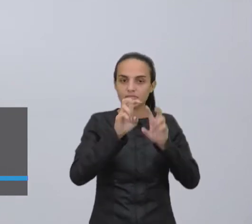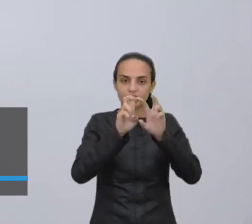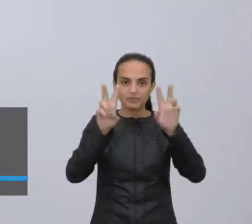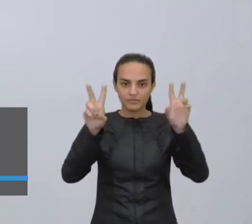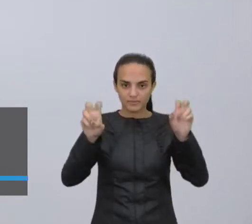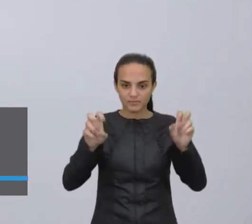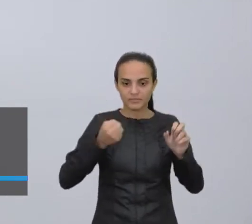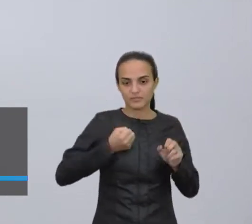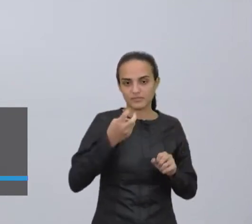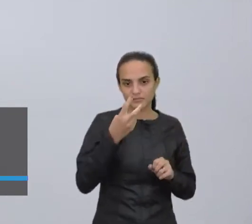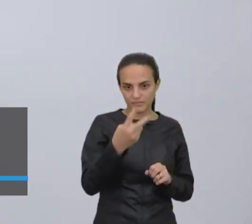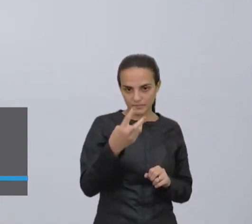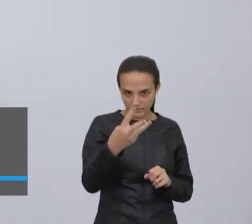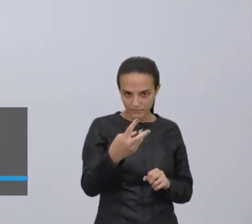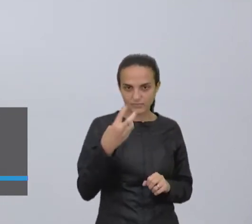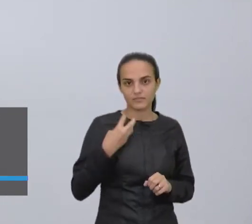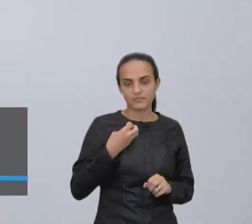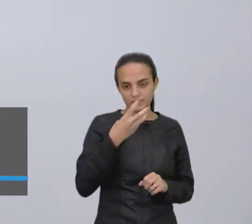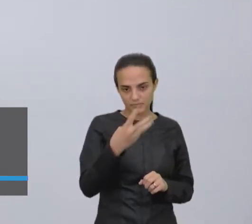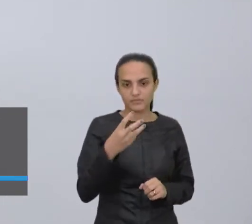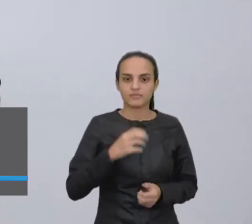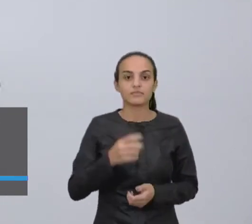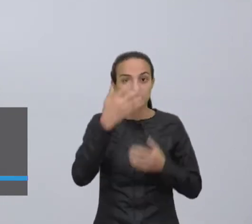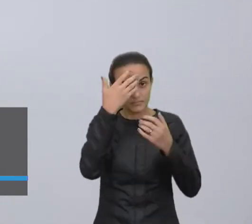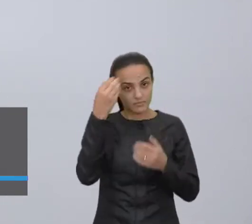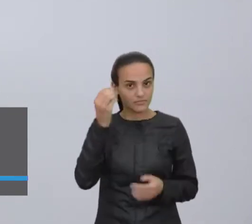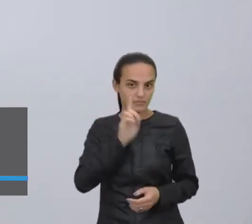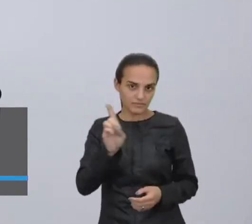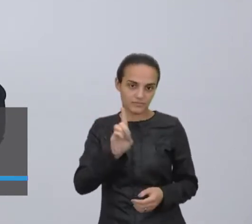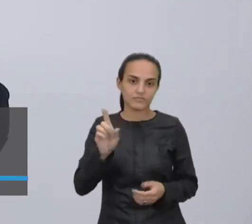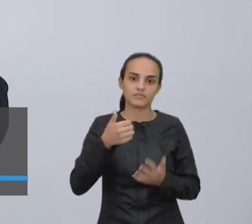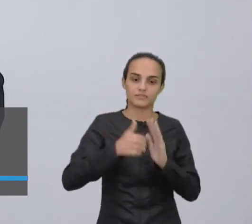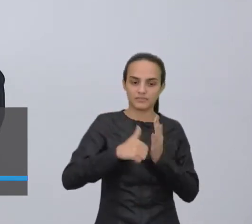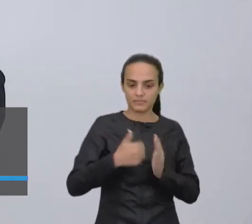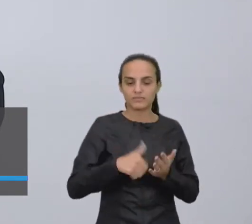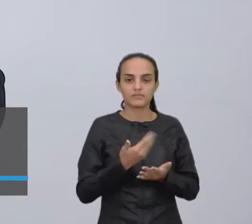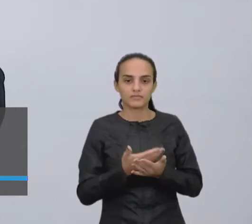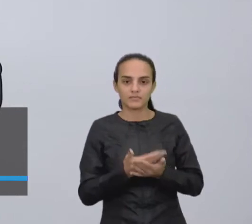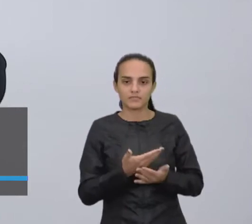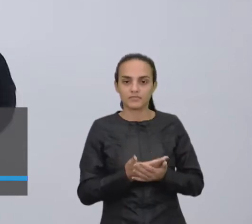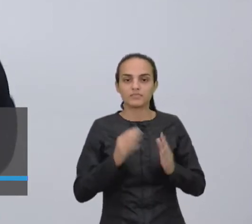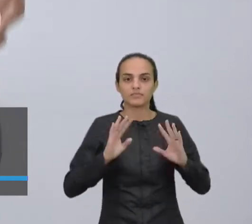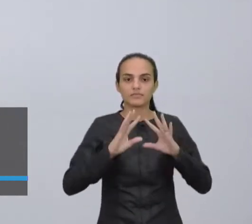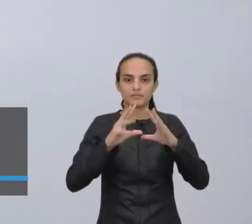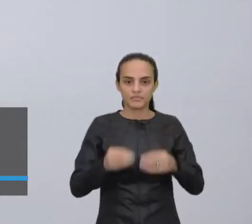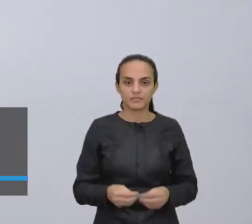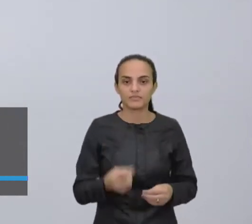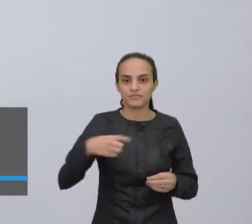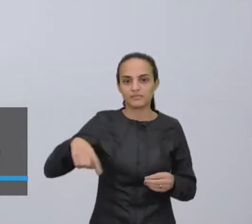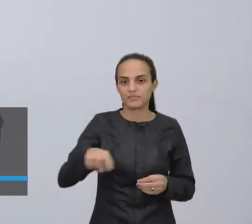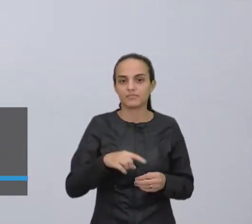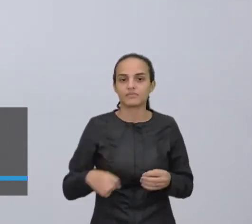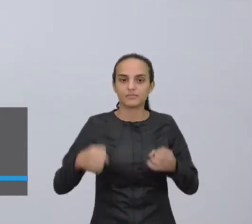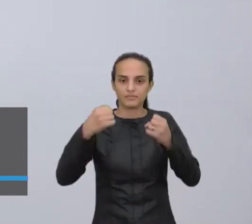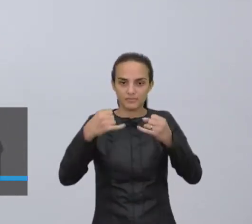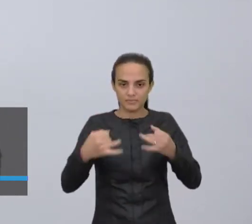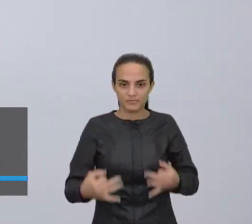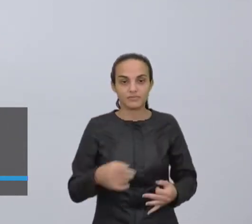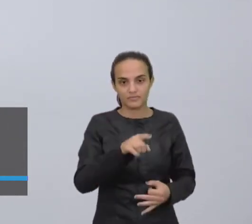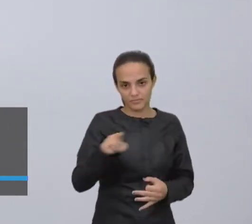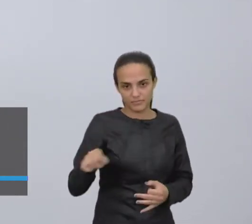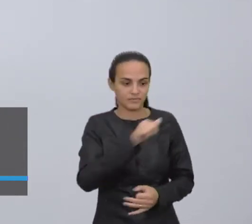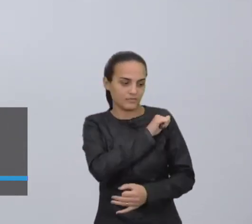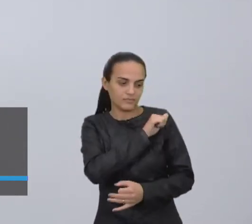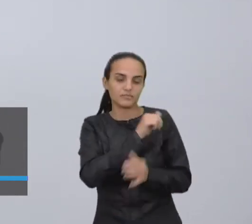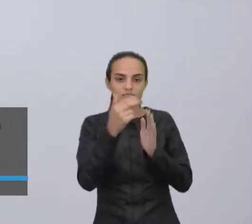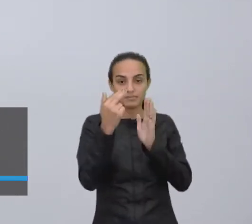2 e Sistematização 3. Não esqueça de analisar todas essas coisas que a gente vai falar. Você, estudante, anote